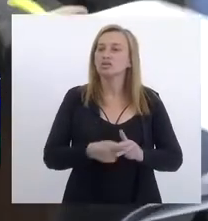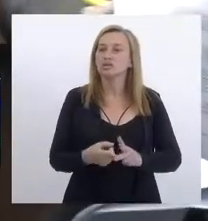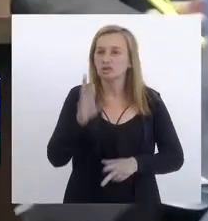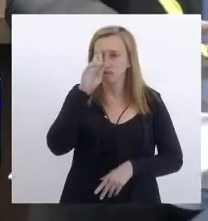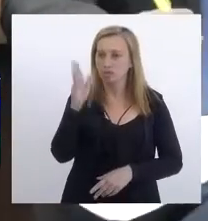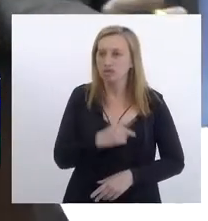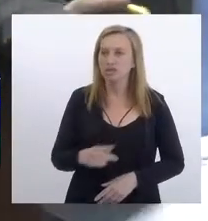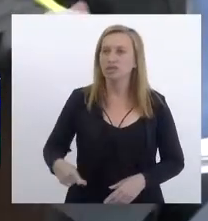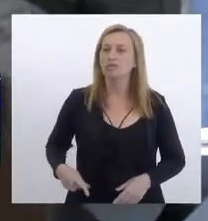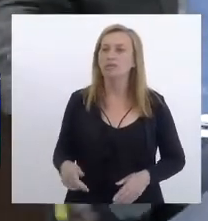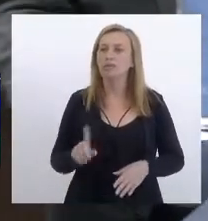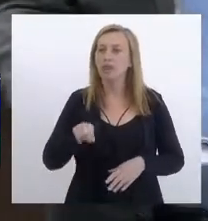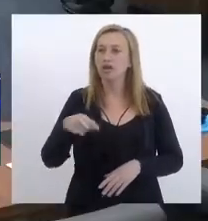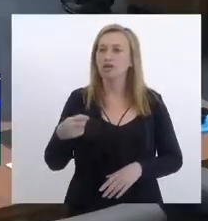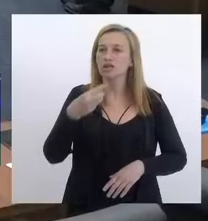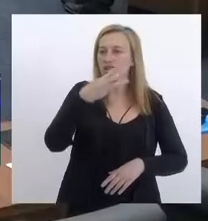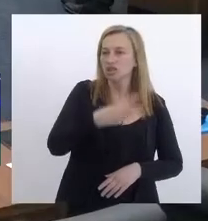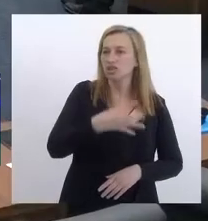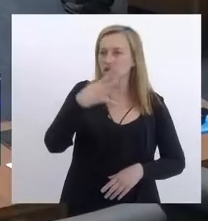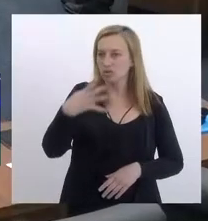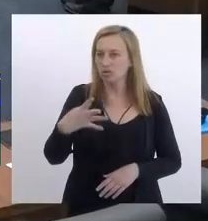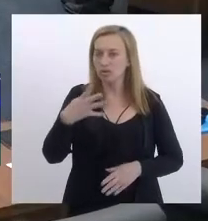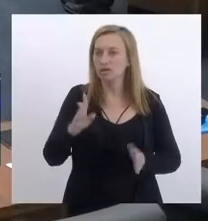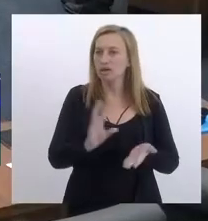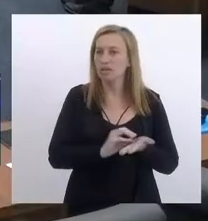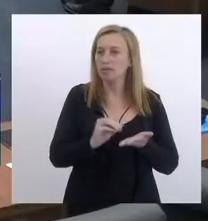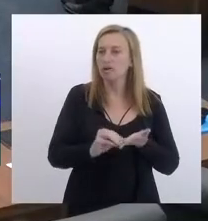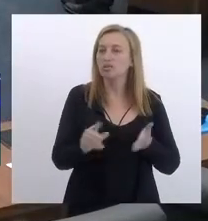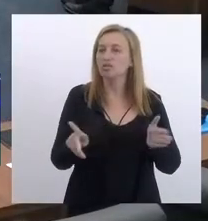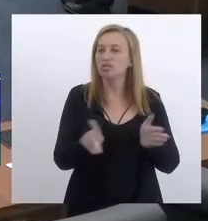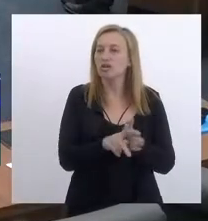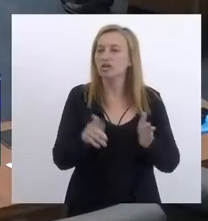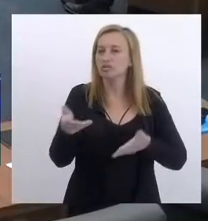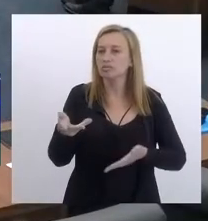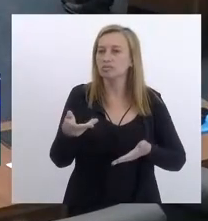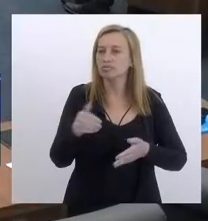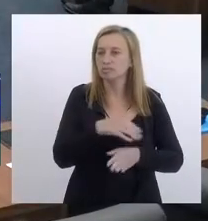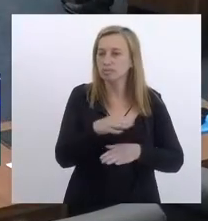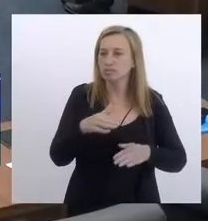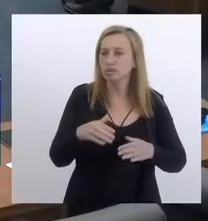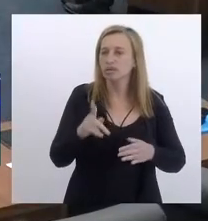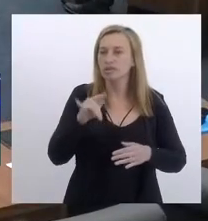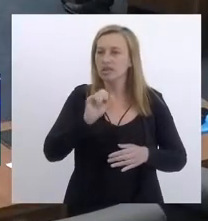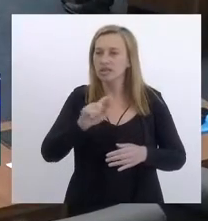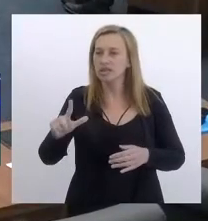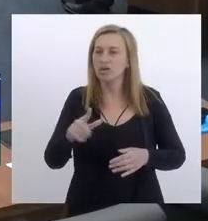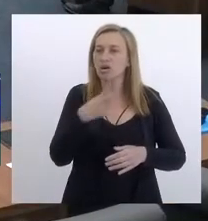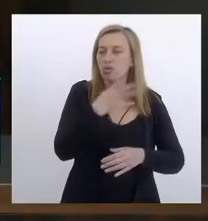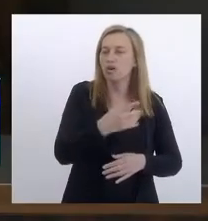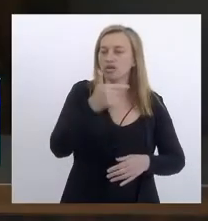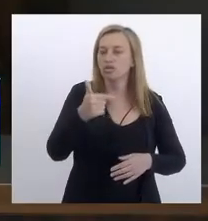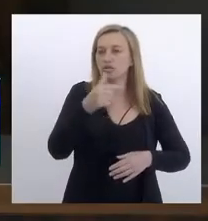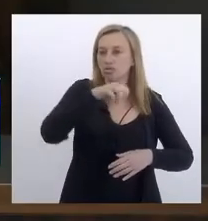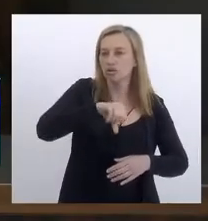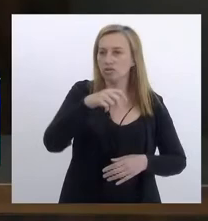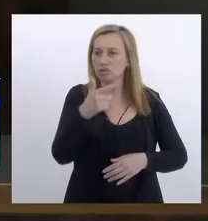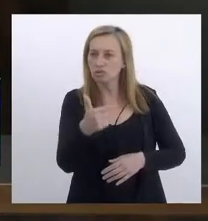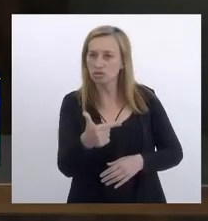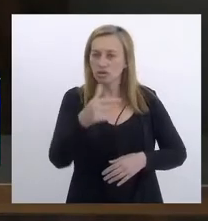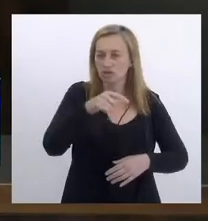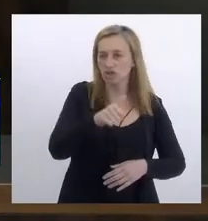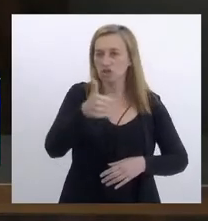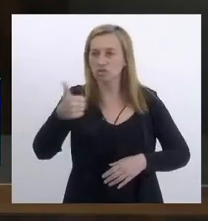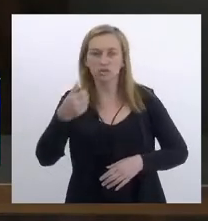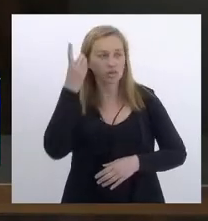presidente. Agora o 34º da pauta, o veto parcial aposto ao projeto de lei 4292 de 21, de autoria